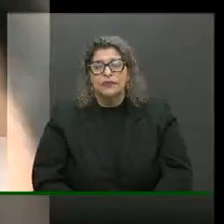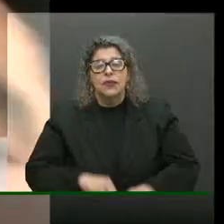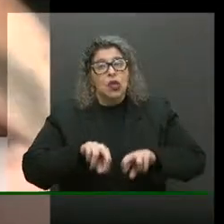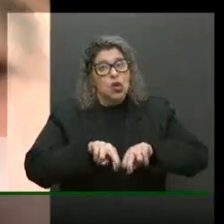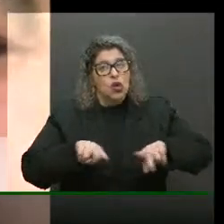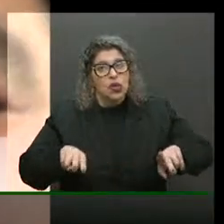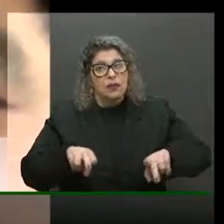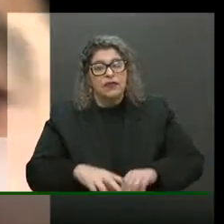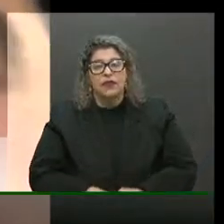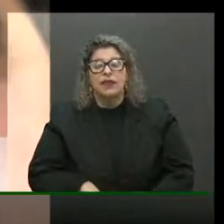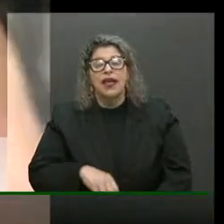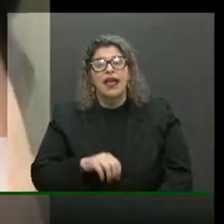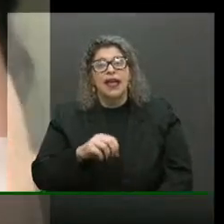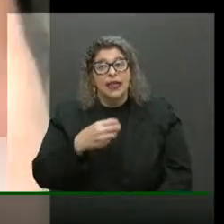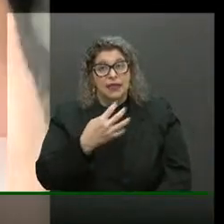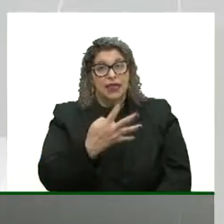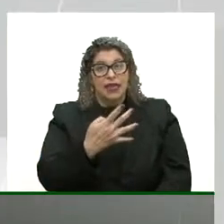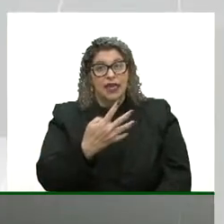providências. A Lei